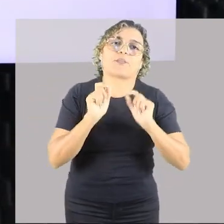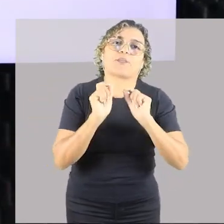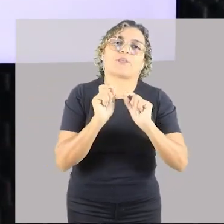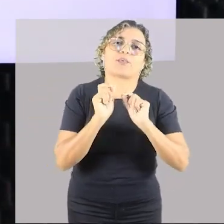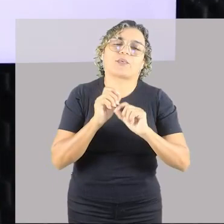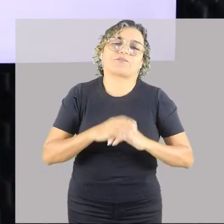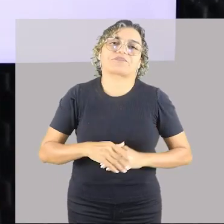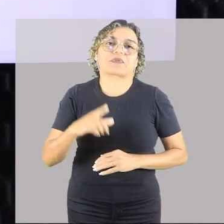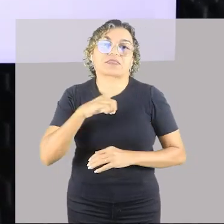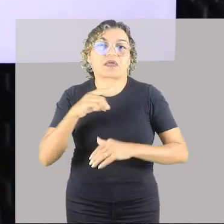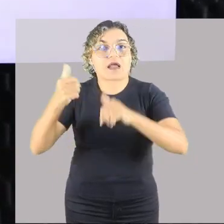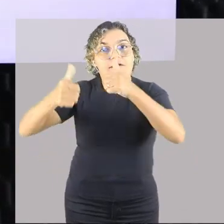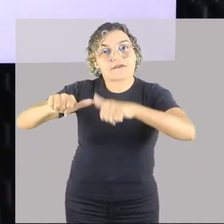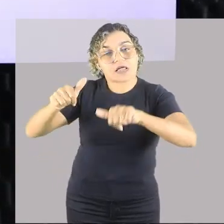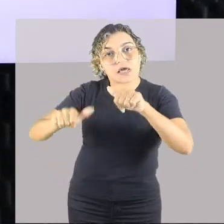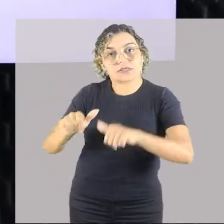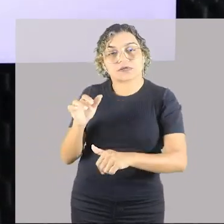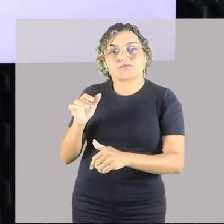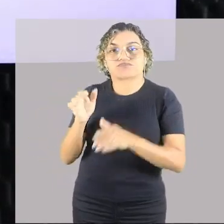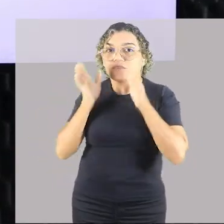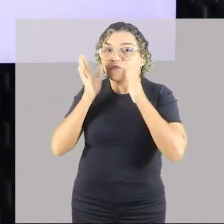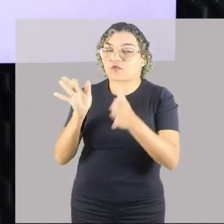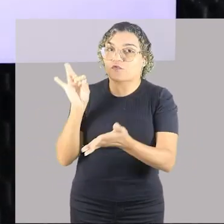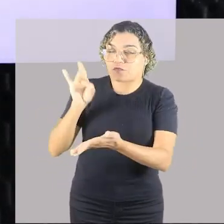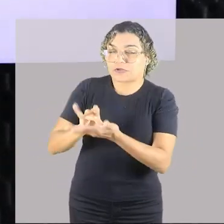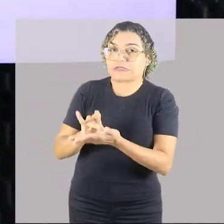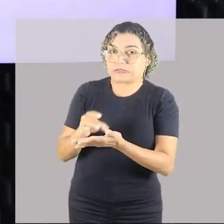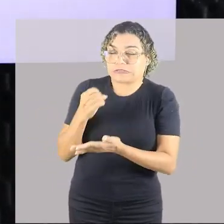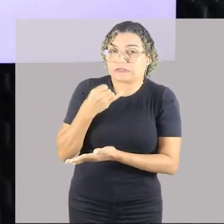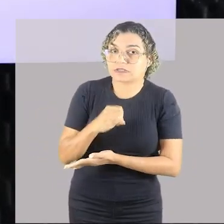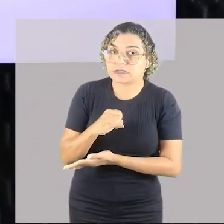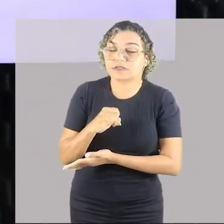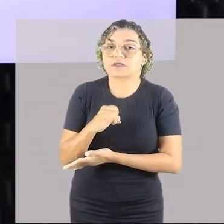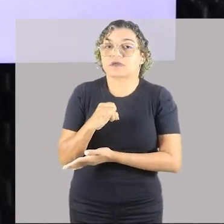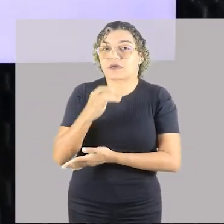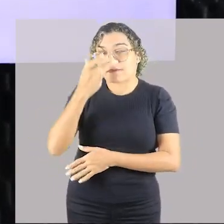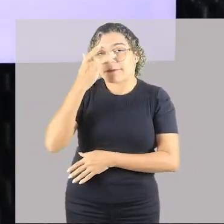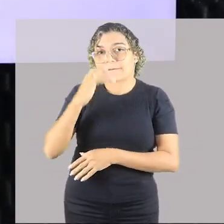de uma avaliação específica para avaliar se aquela